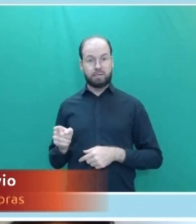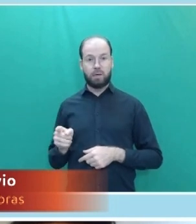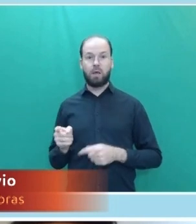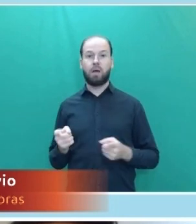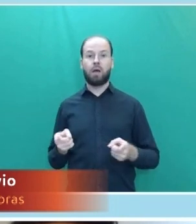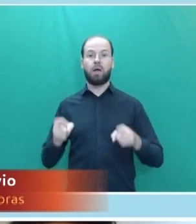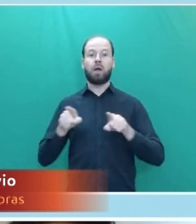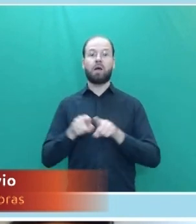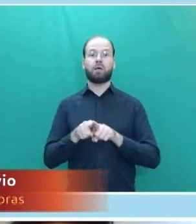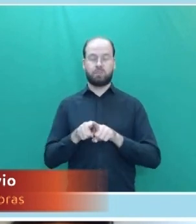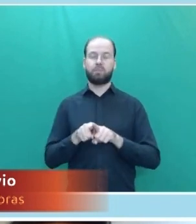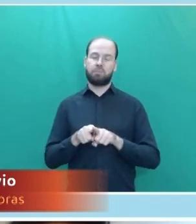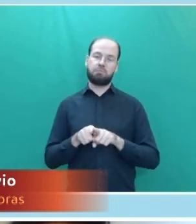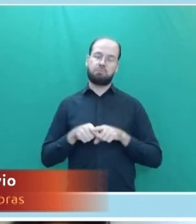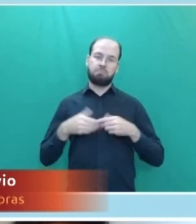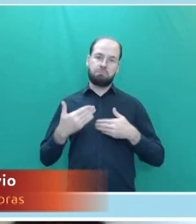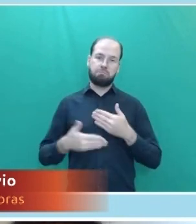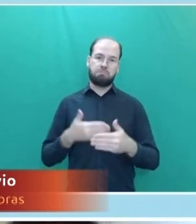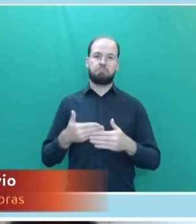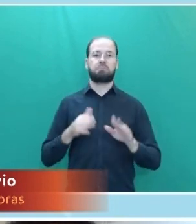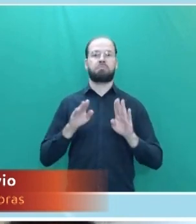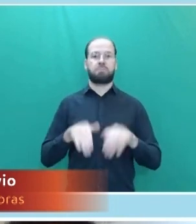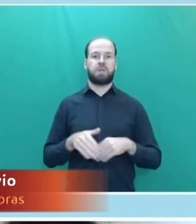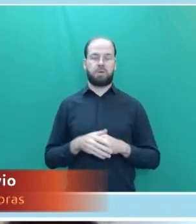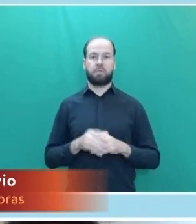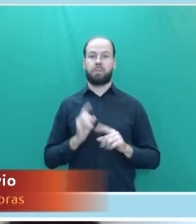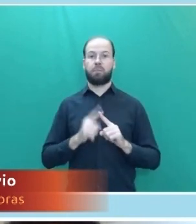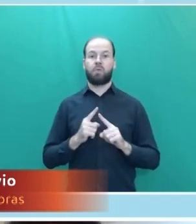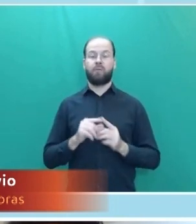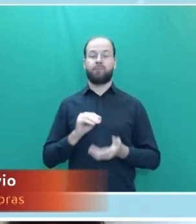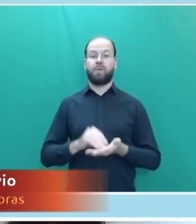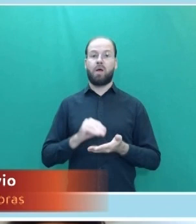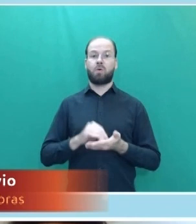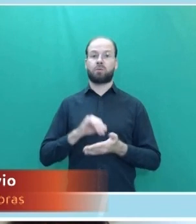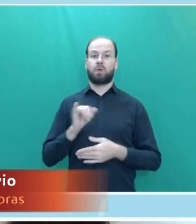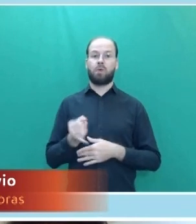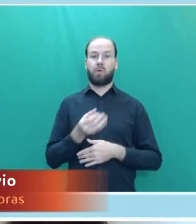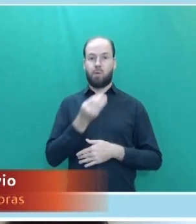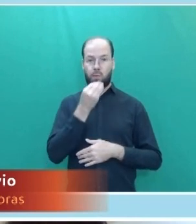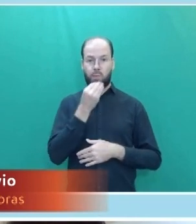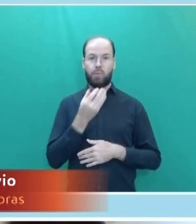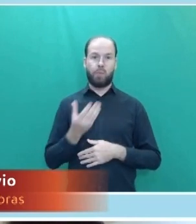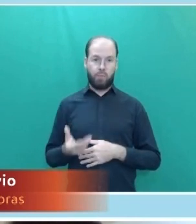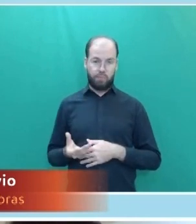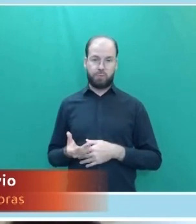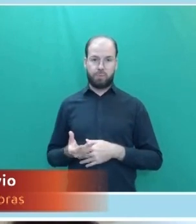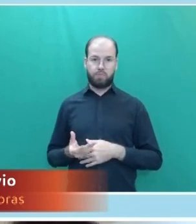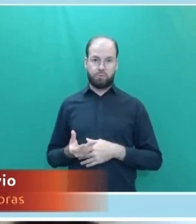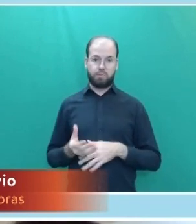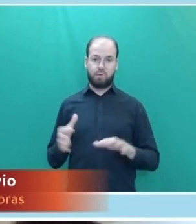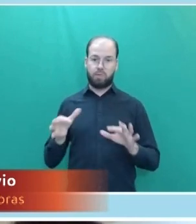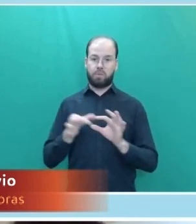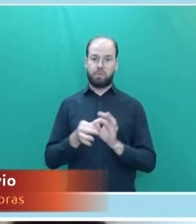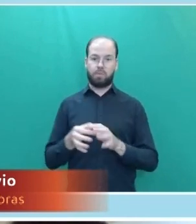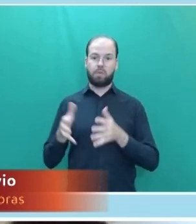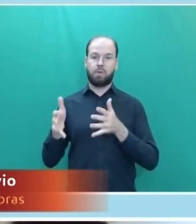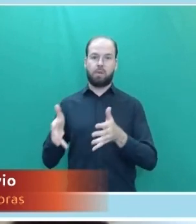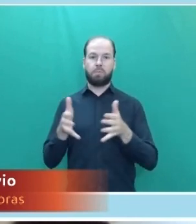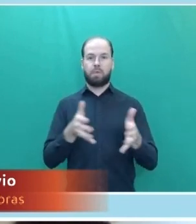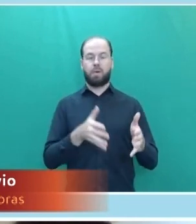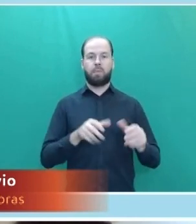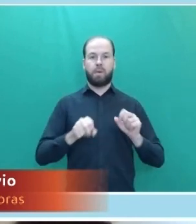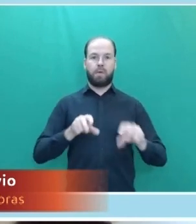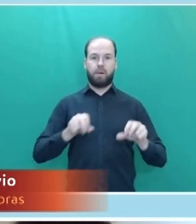ele vai funcionar muito, porque o que nos falta é oportunidade, né, para entrar nos mercados de trabalho.